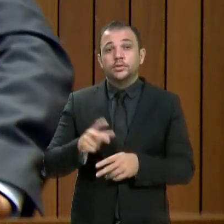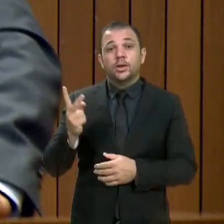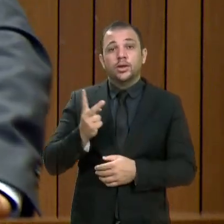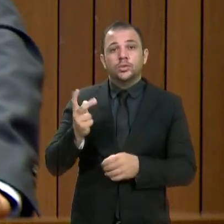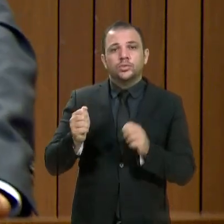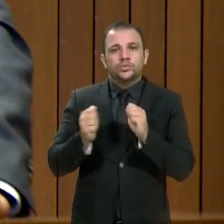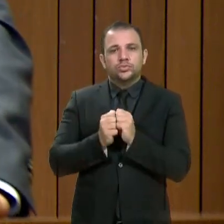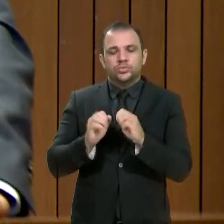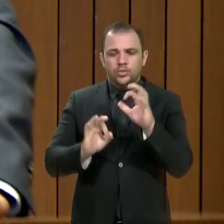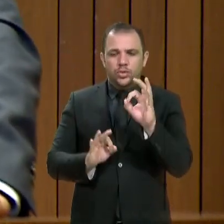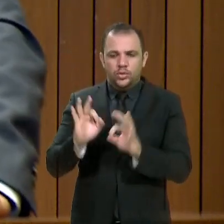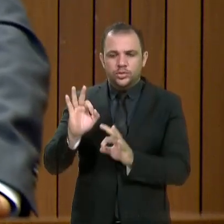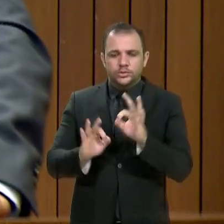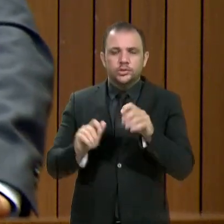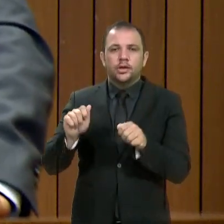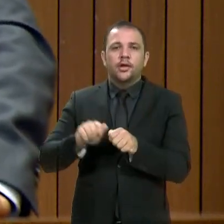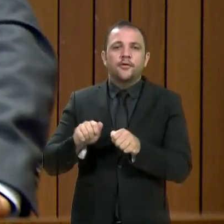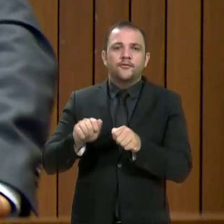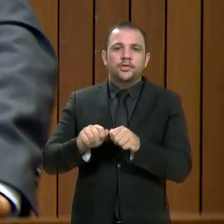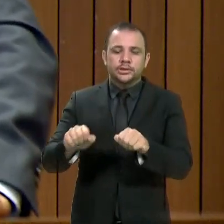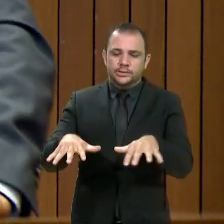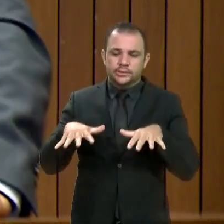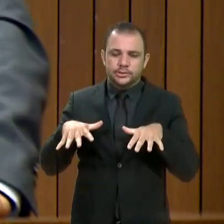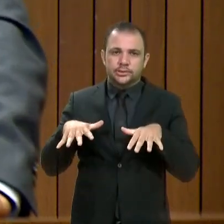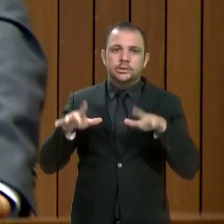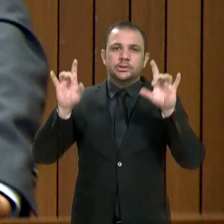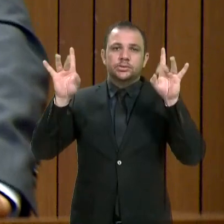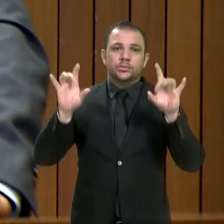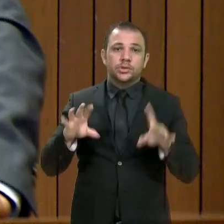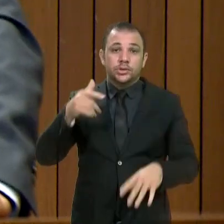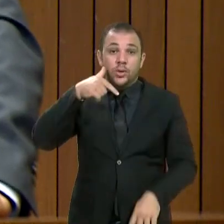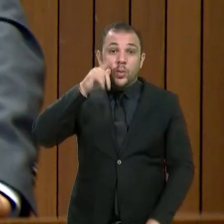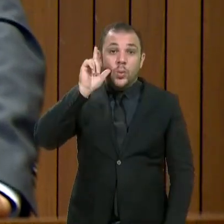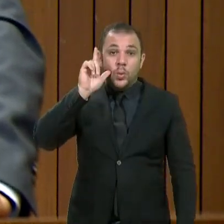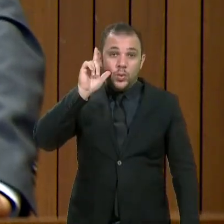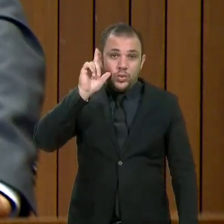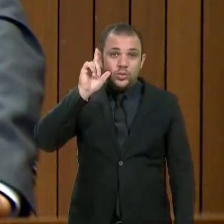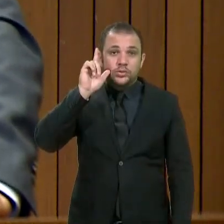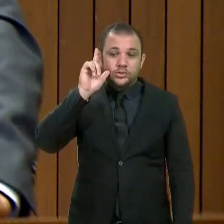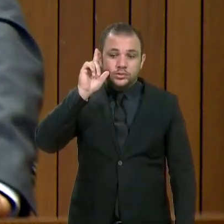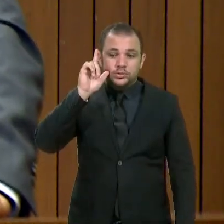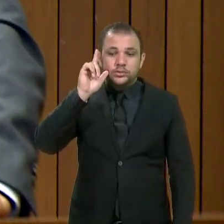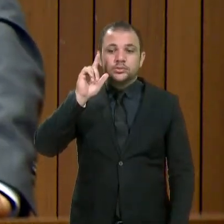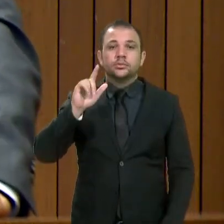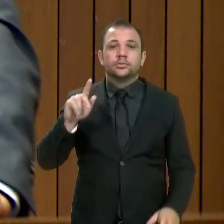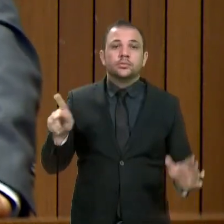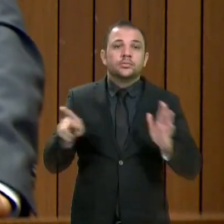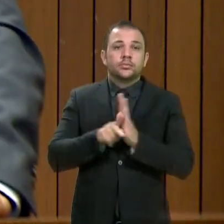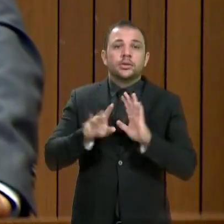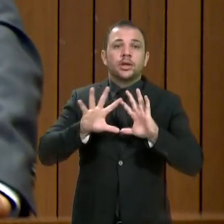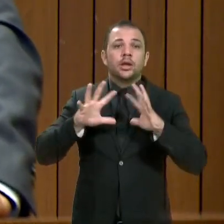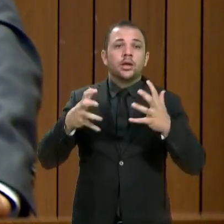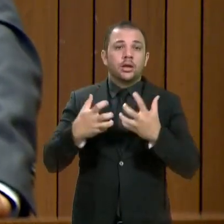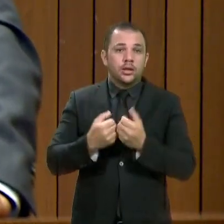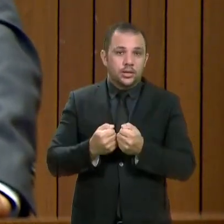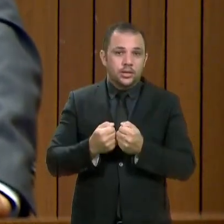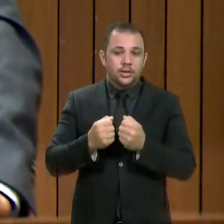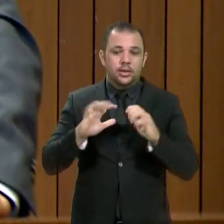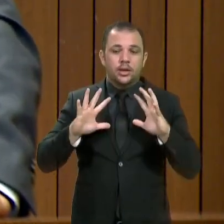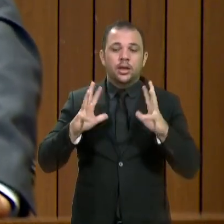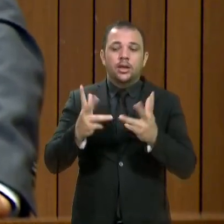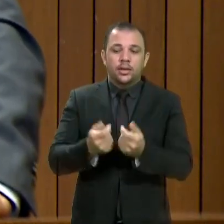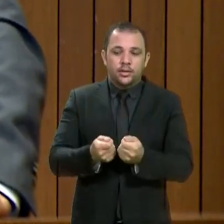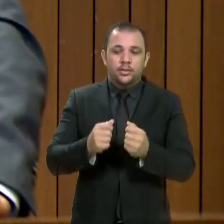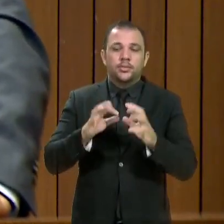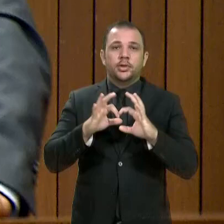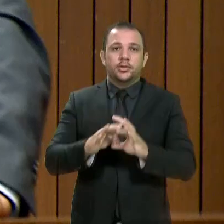essa importante sessão solene da campanha da fraternidade